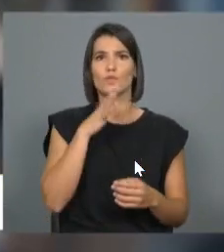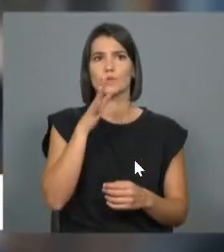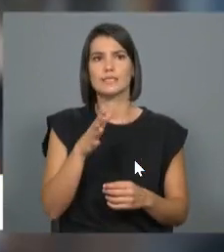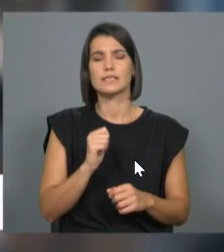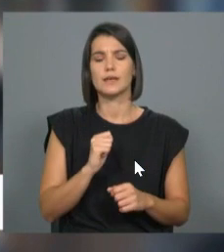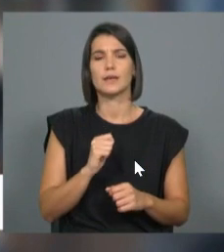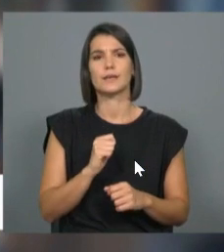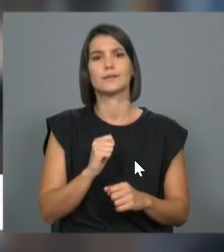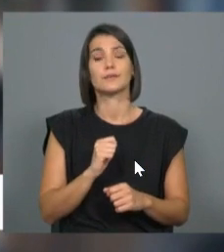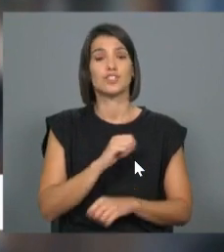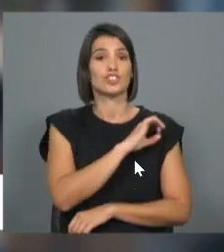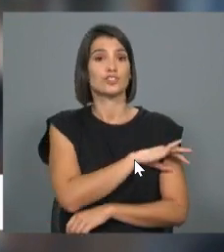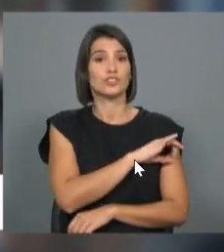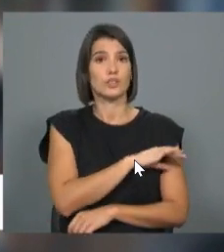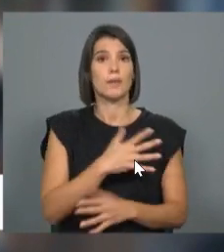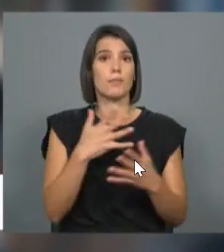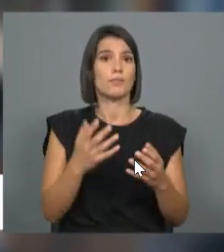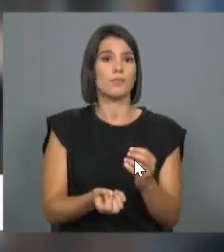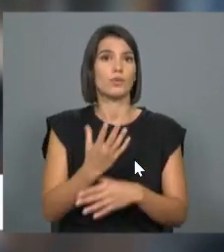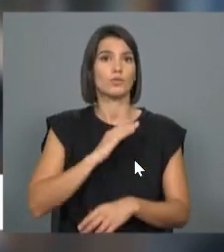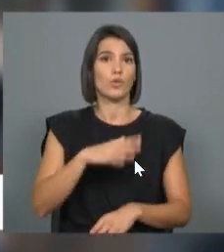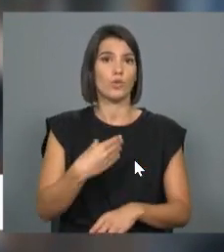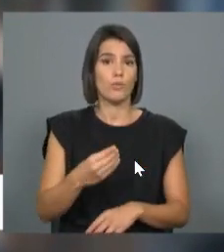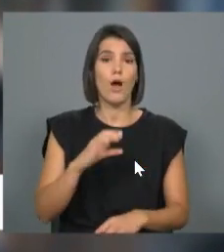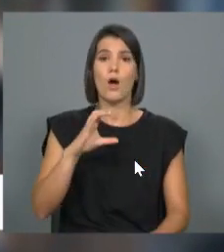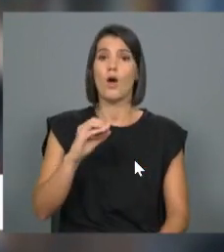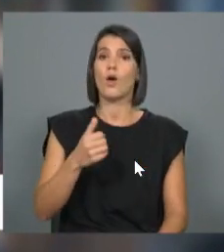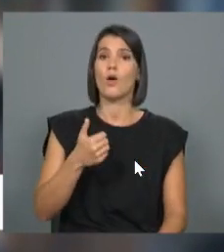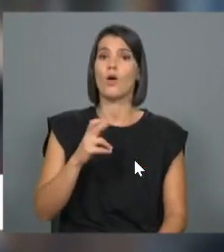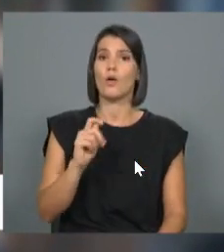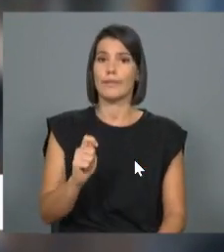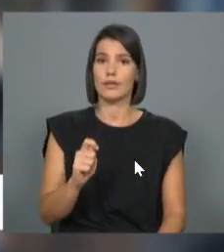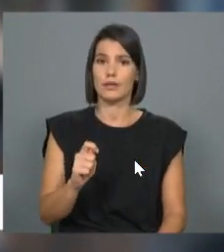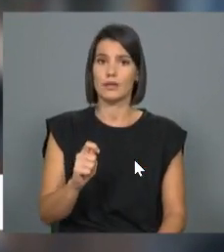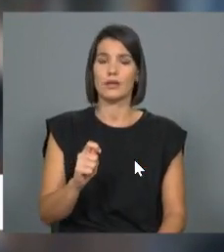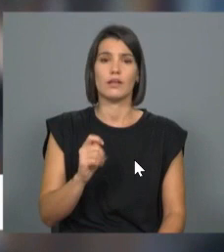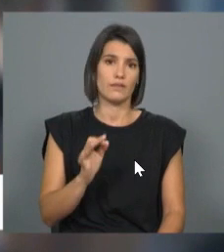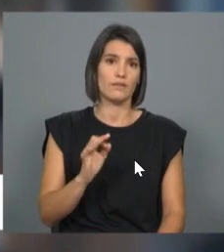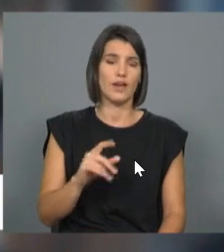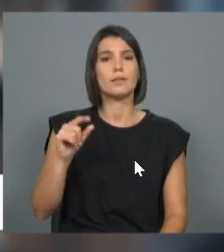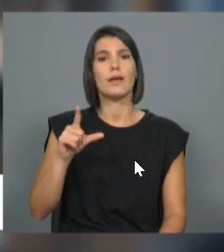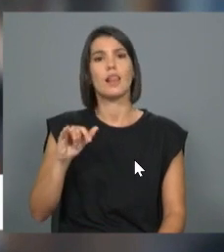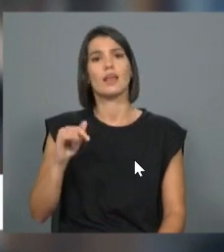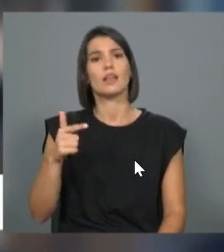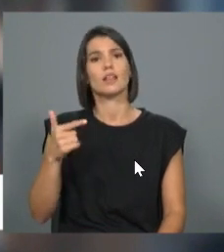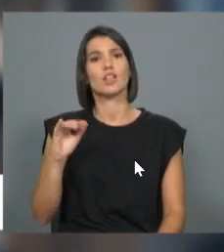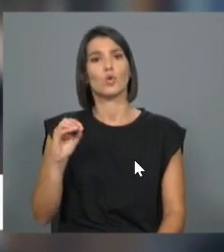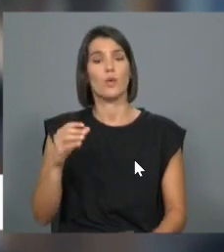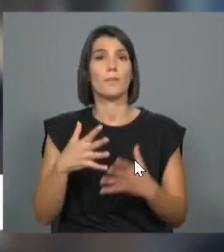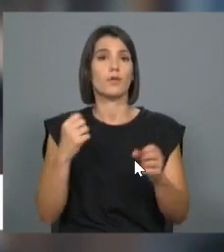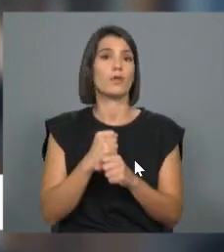seguinte, o Chile é o maior produtor mundial de cobre e o segundo produtor mundial de lítio. A maior indústria do Chile é a indústria